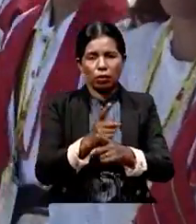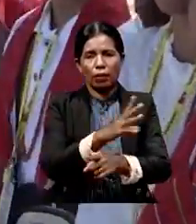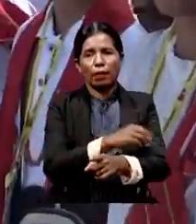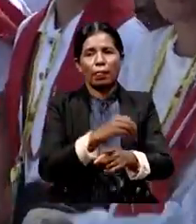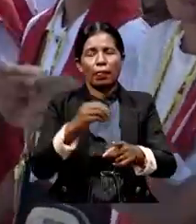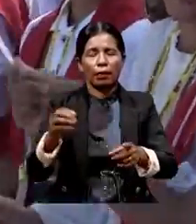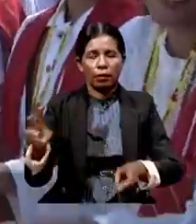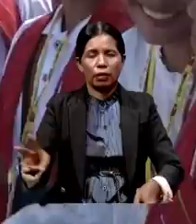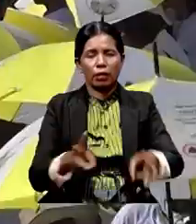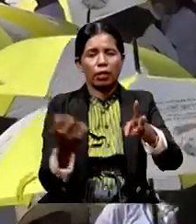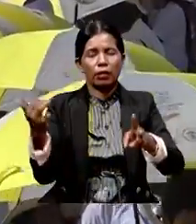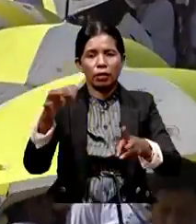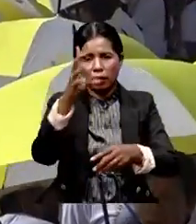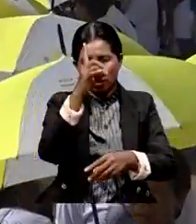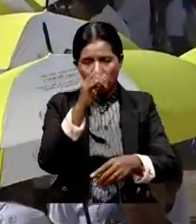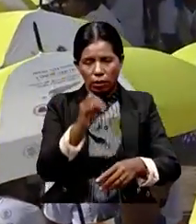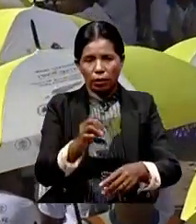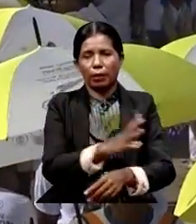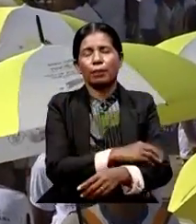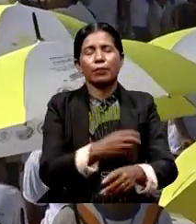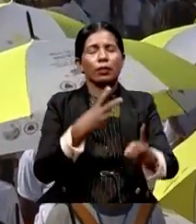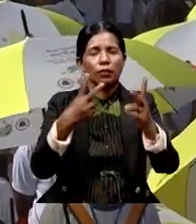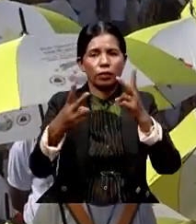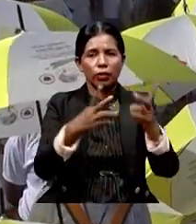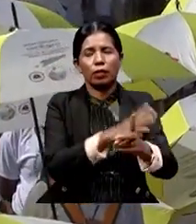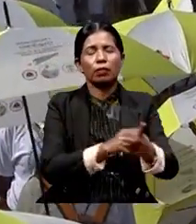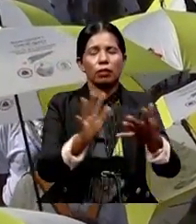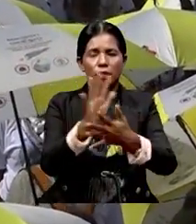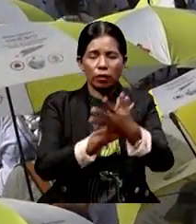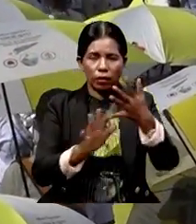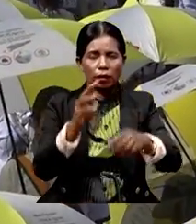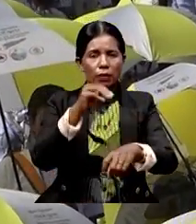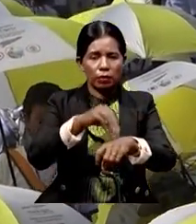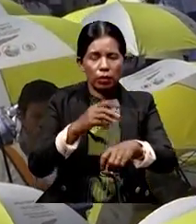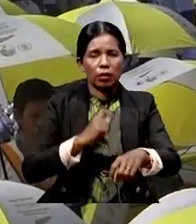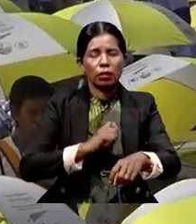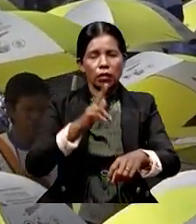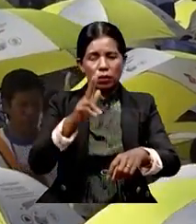iha dalan sira iha dili. Destake husi visita ne, mak selebrasang misa iha tas tolu,